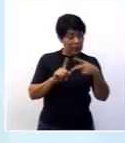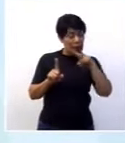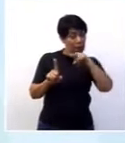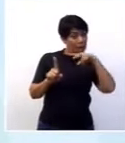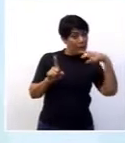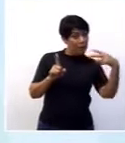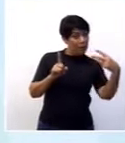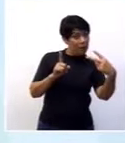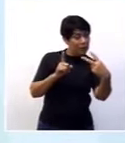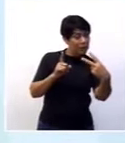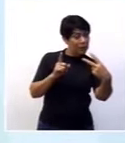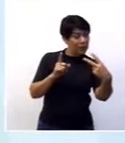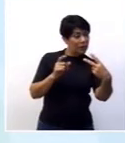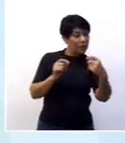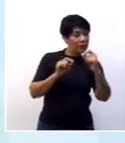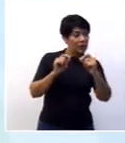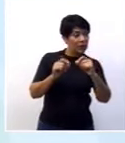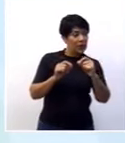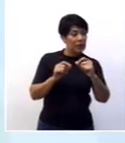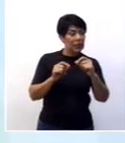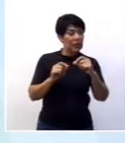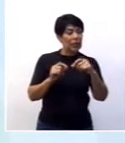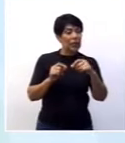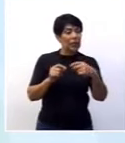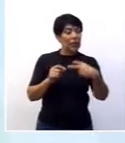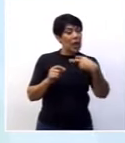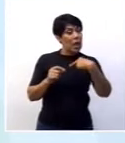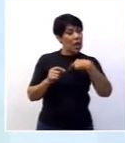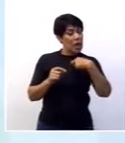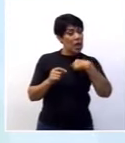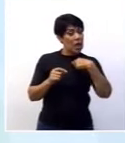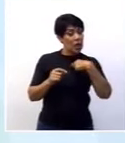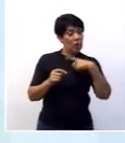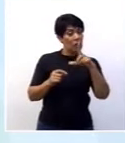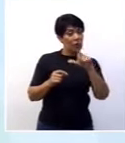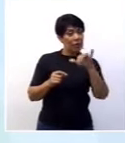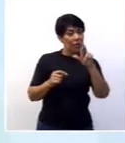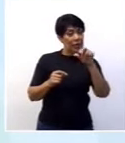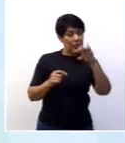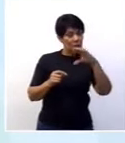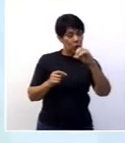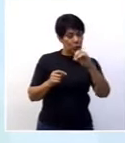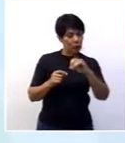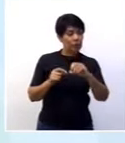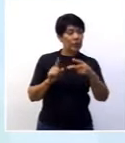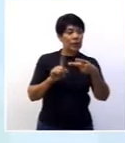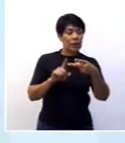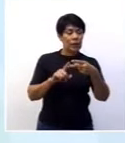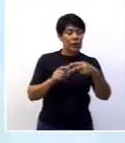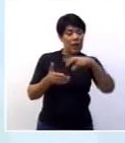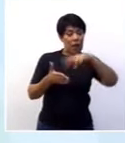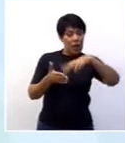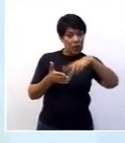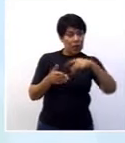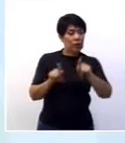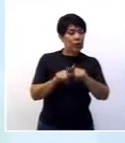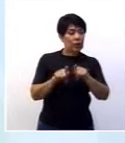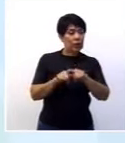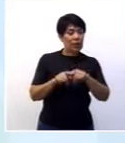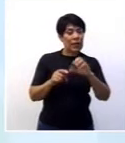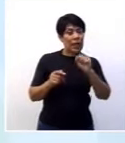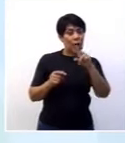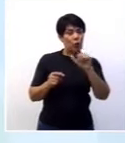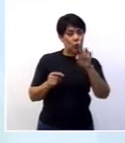eu lírico, na perspectiva do autor, calma, já vou explicar. Na perspectiva do leitor, na questão